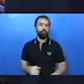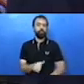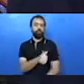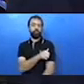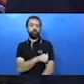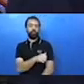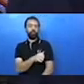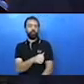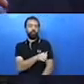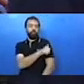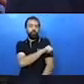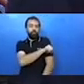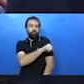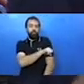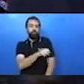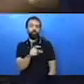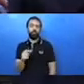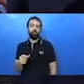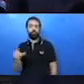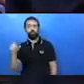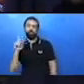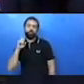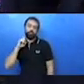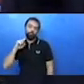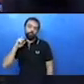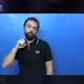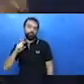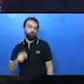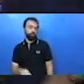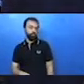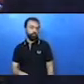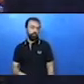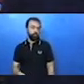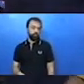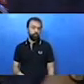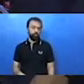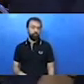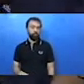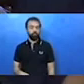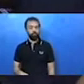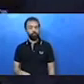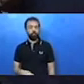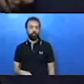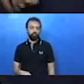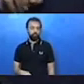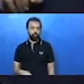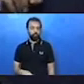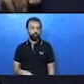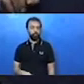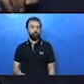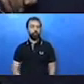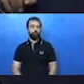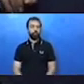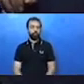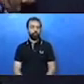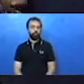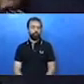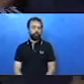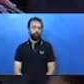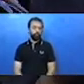Minas Gerais. Então, já está mostrando. Então, sinaliza a divisa entre o Rio de Janeiro e Minas